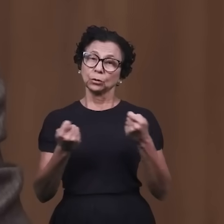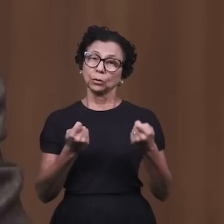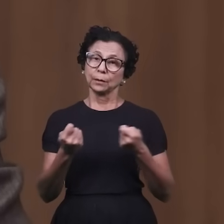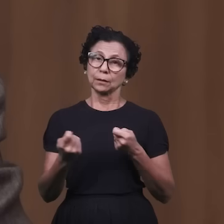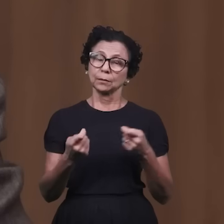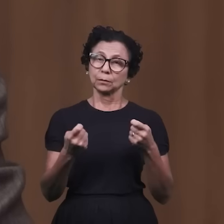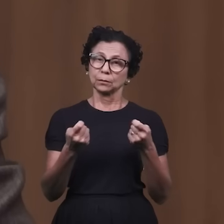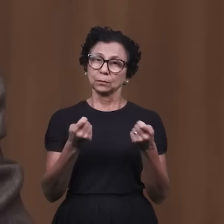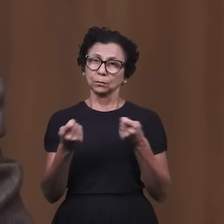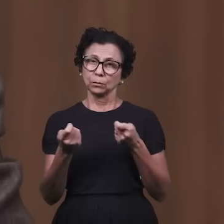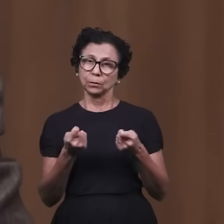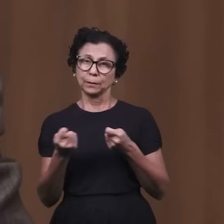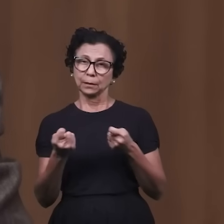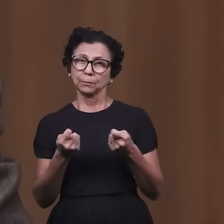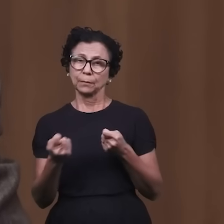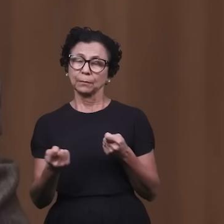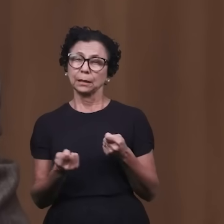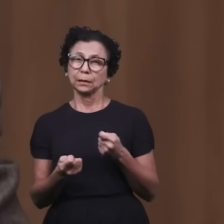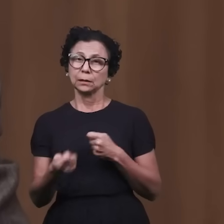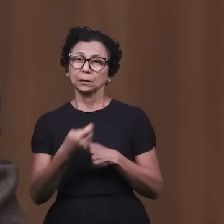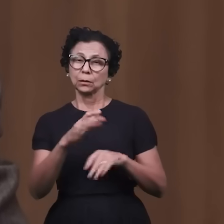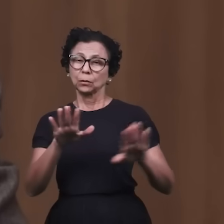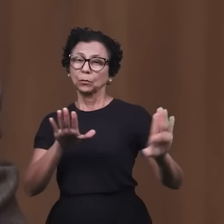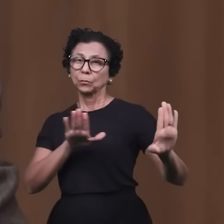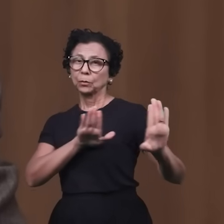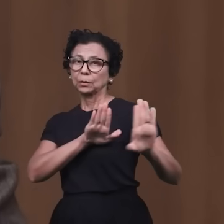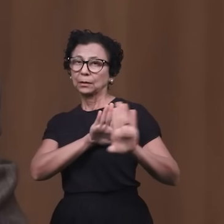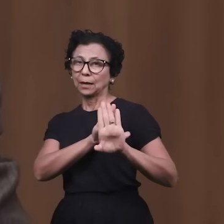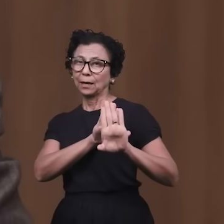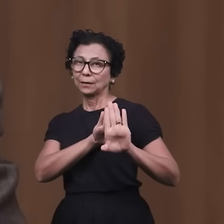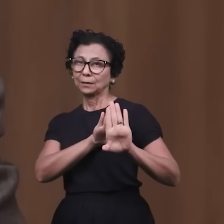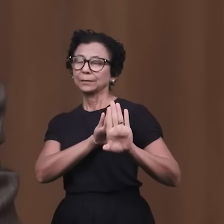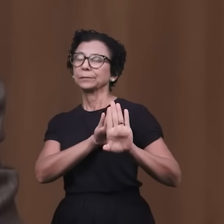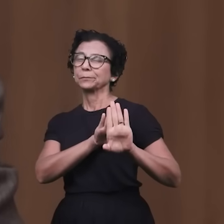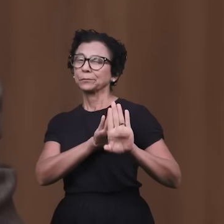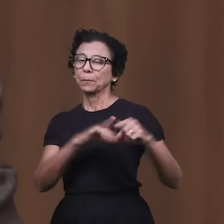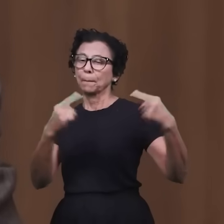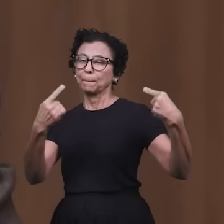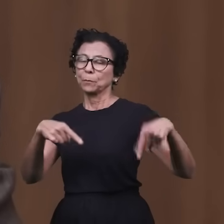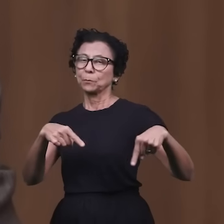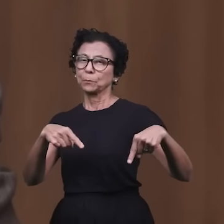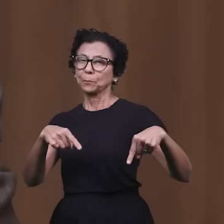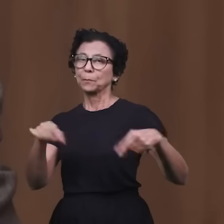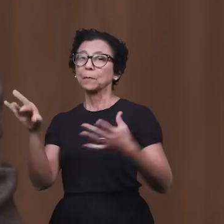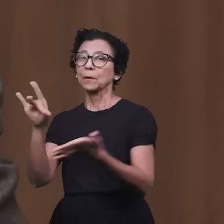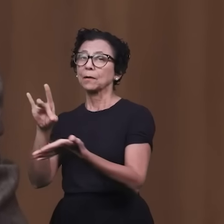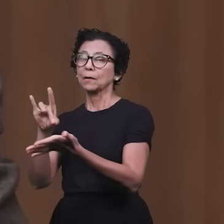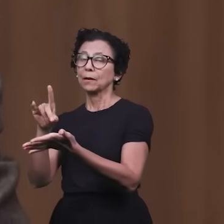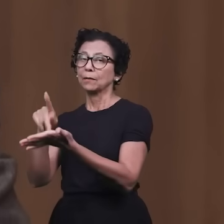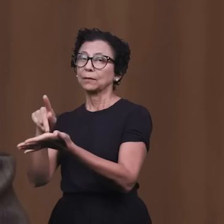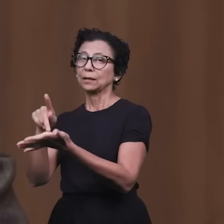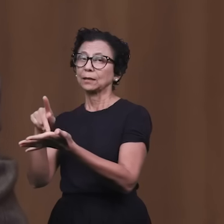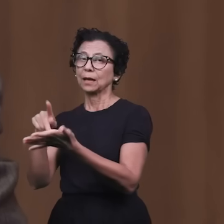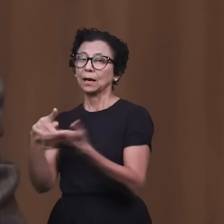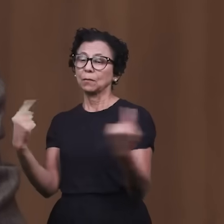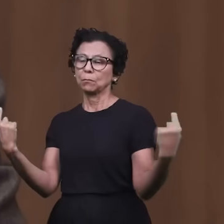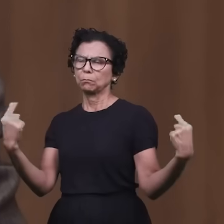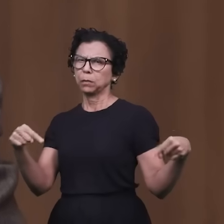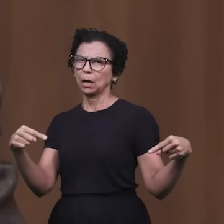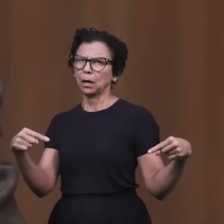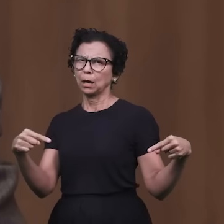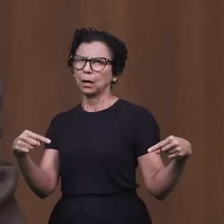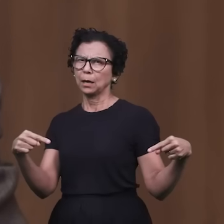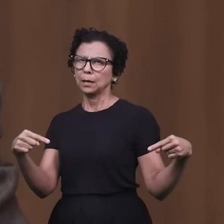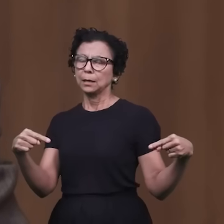fala sobre isso, a gente fala que por trás de tudo isso tem uma ação que é de oposição à verdade, né? E essa ação de oposição